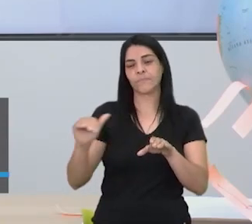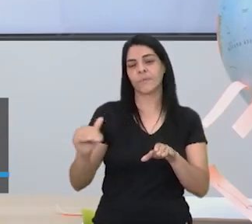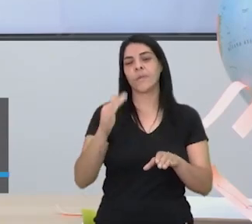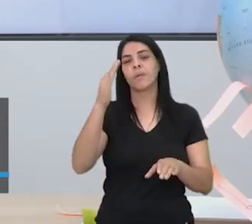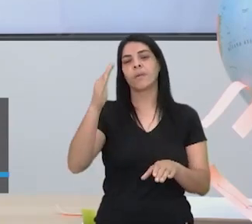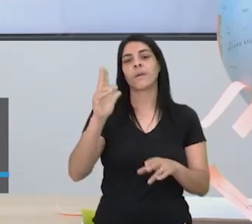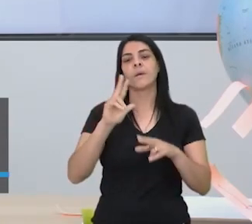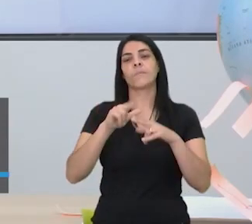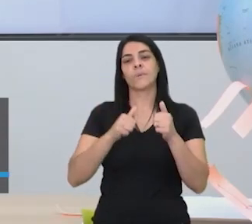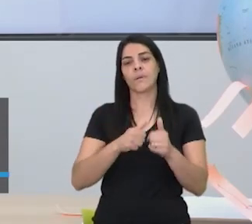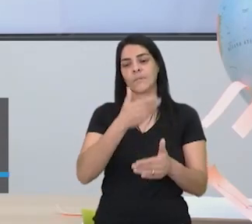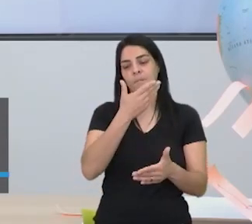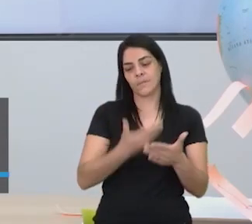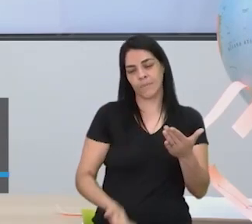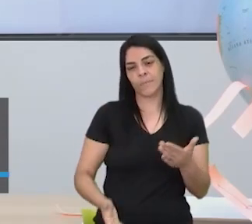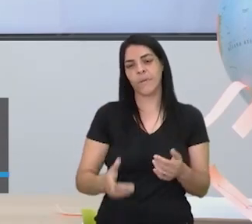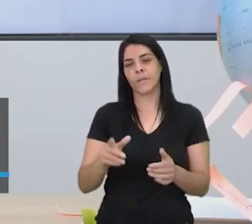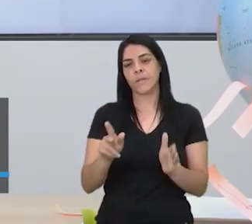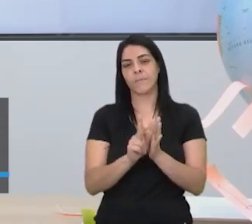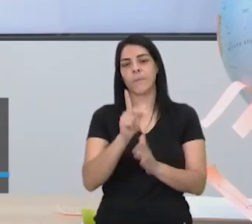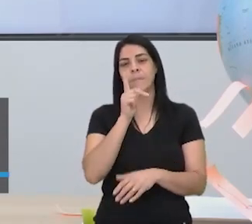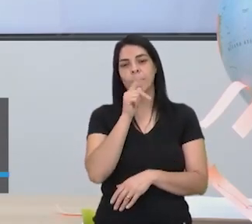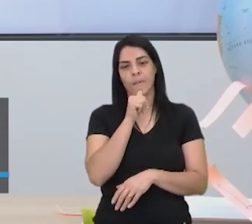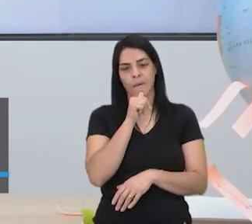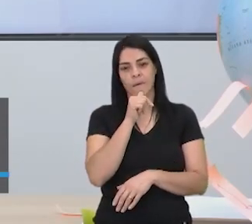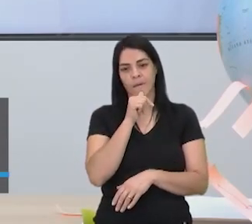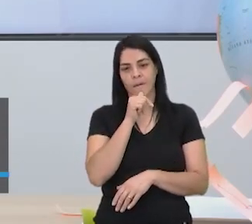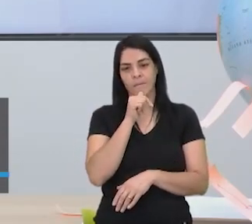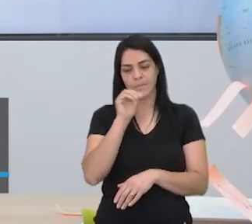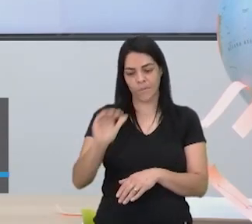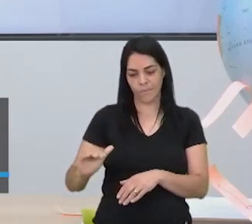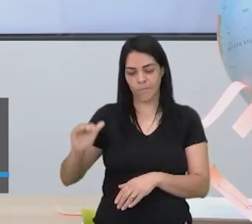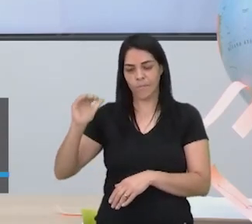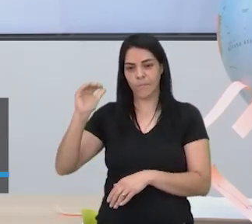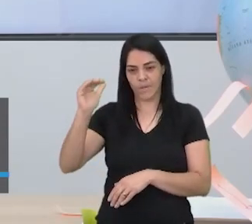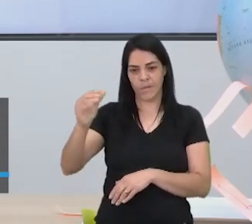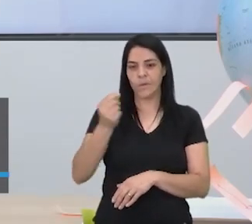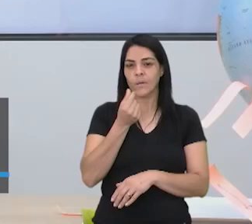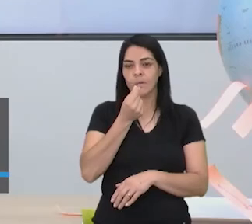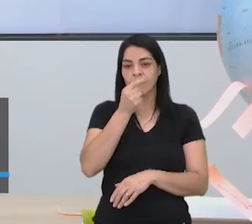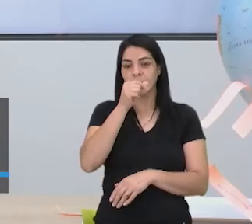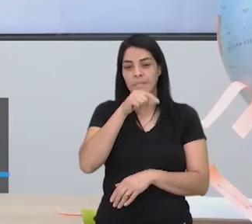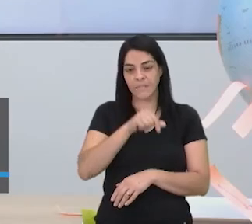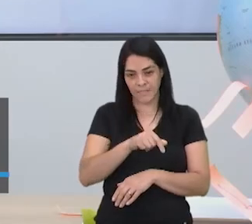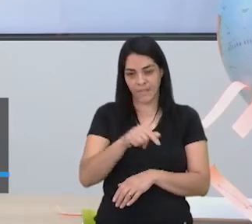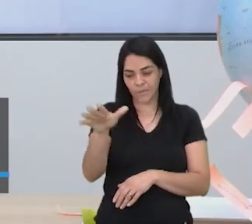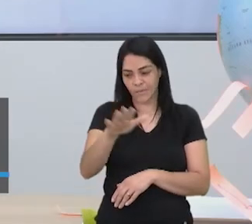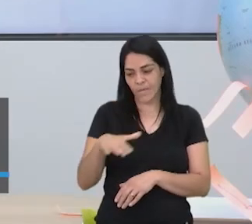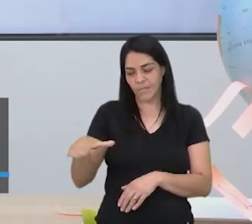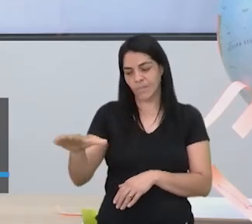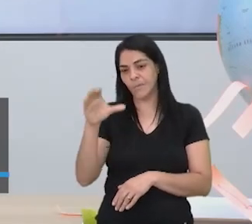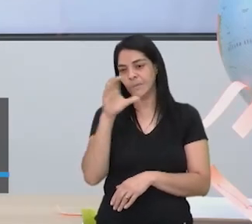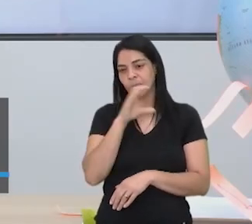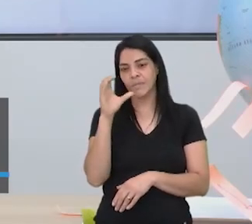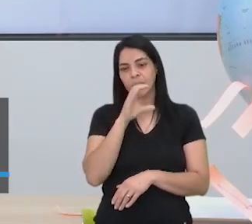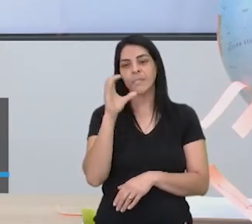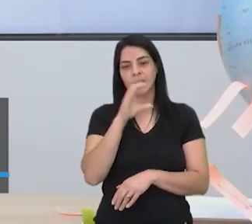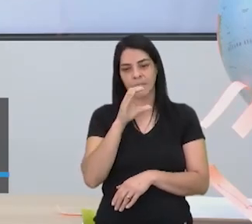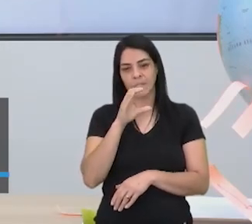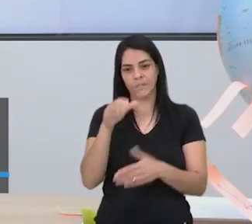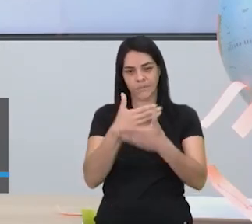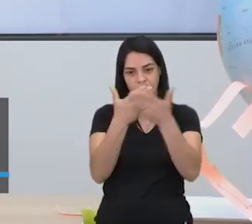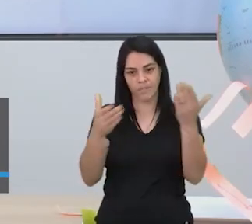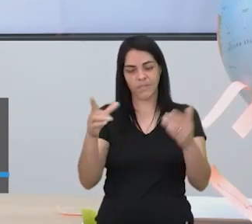conta da perda de água. Então, e maior a solubilidade do sal também naquela região onde está quente. Então, você tem uma água